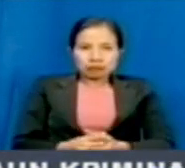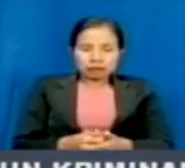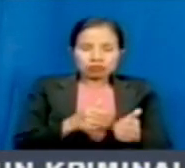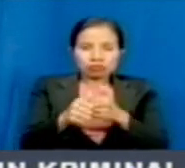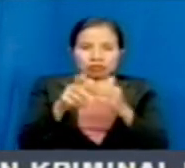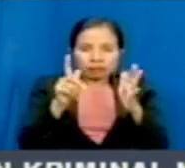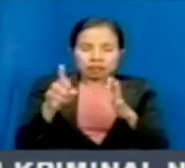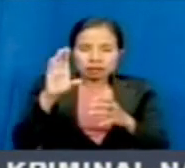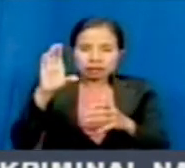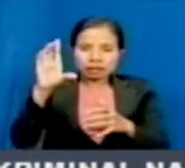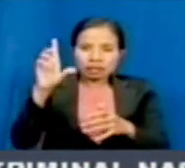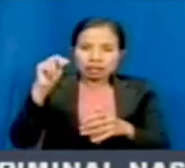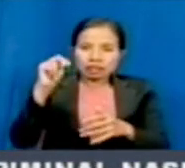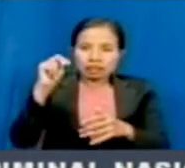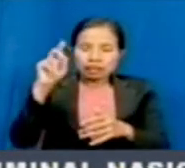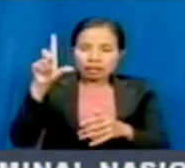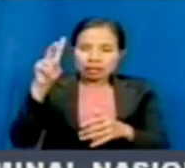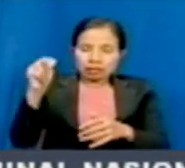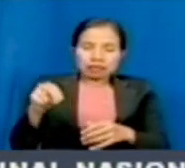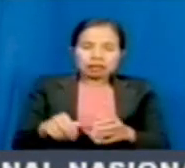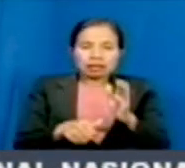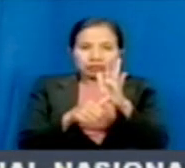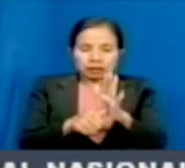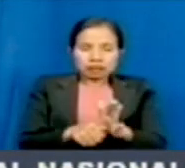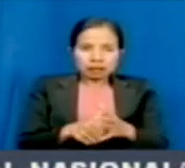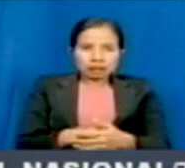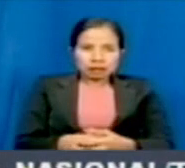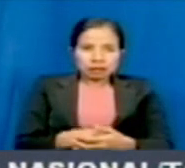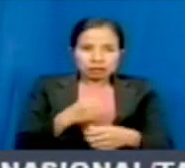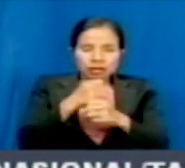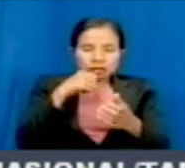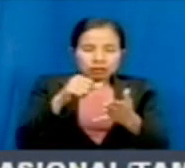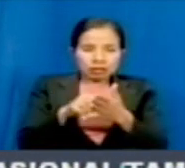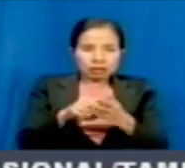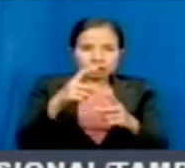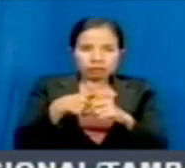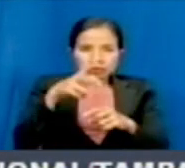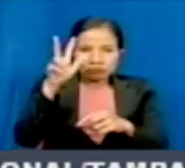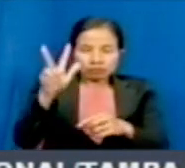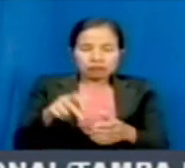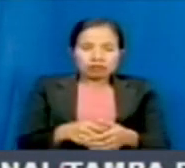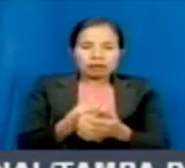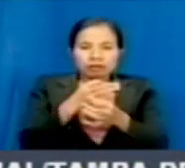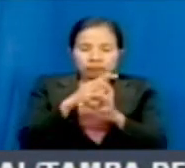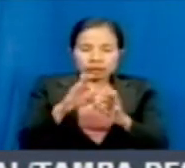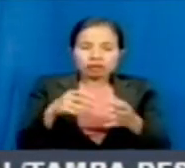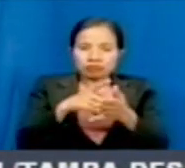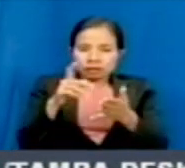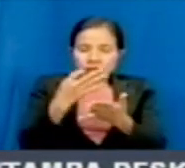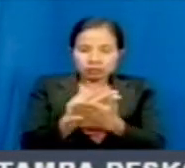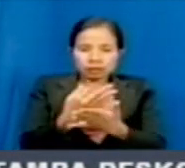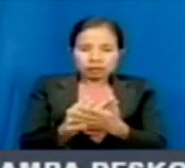plano, CCLN se for tempo para apresentação, contestação no reclamação durante fulantolo, rafoin halo